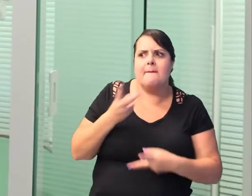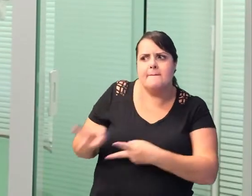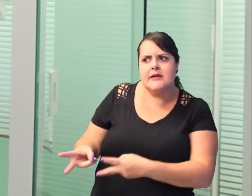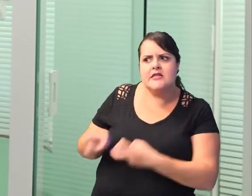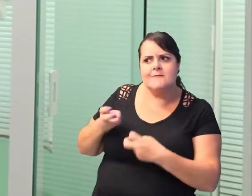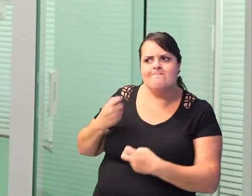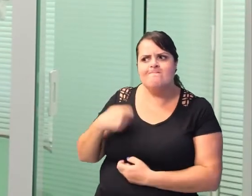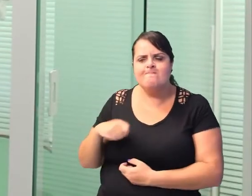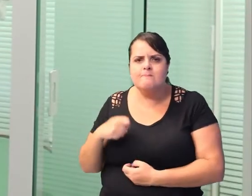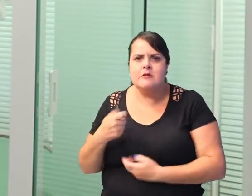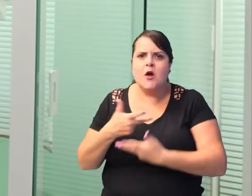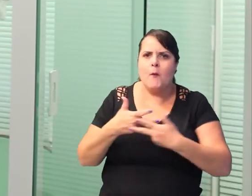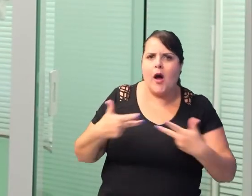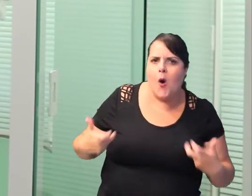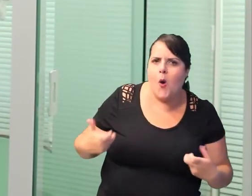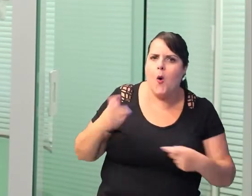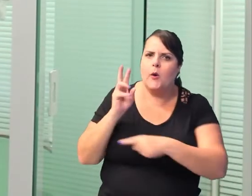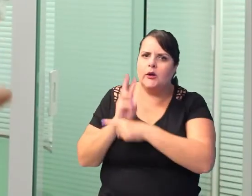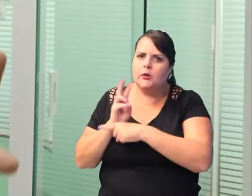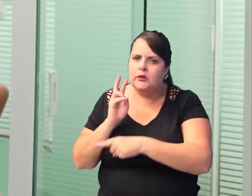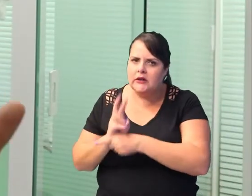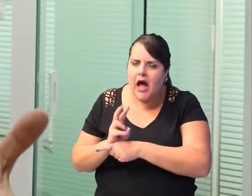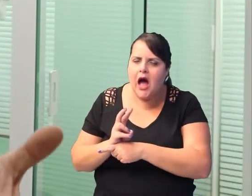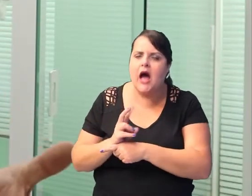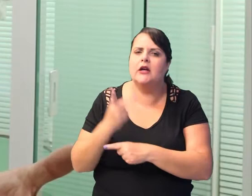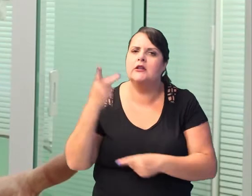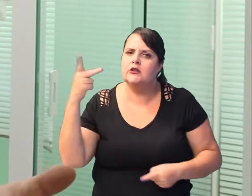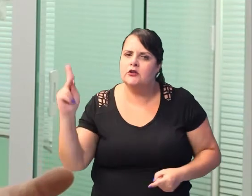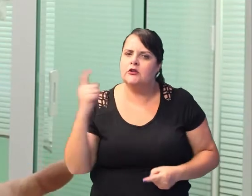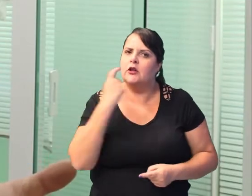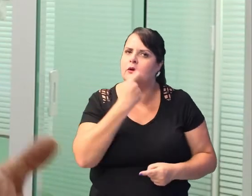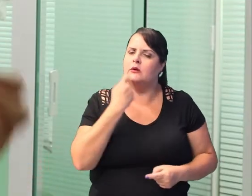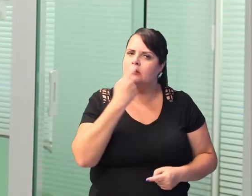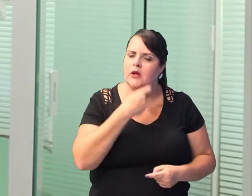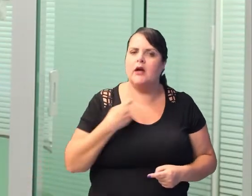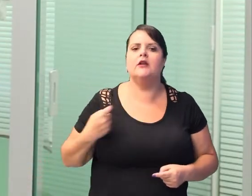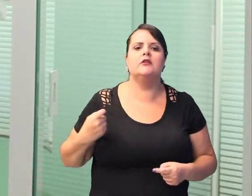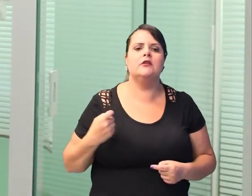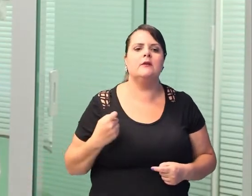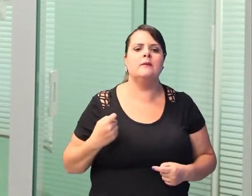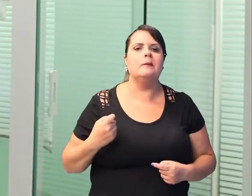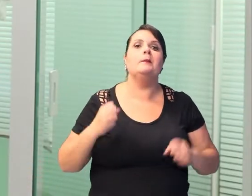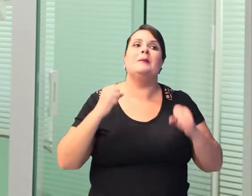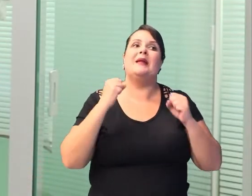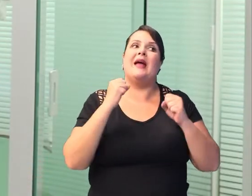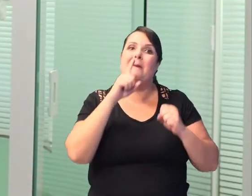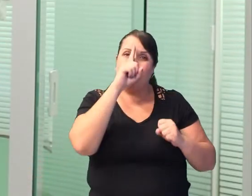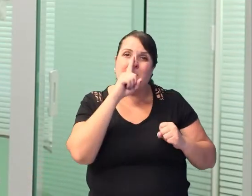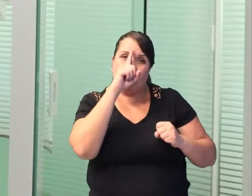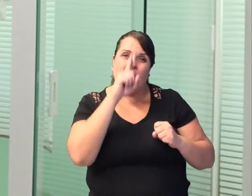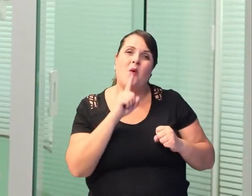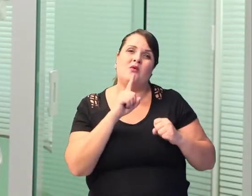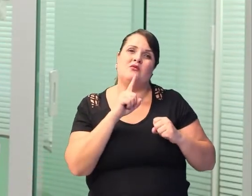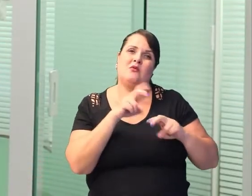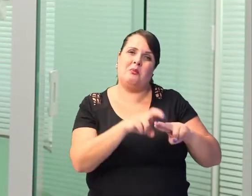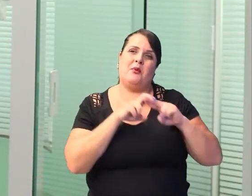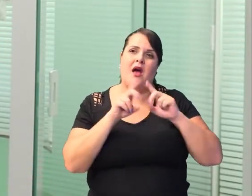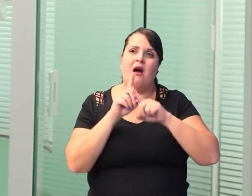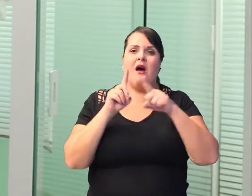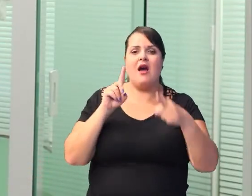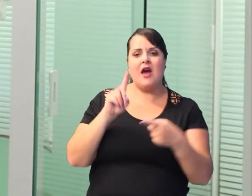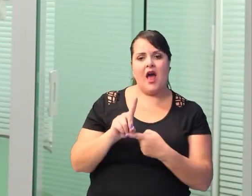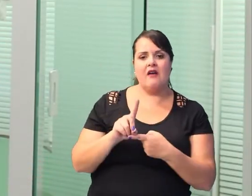notícia tenha que atuar para algum tipo de problema relacionado à saúde bucal pode ser prejudicial à sua